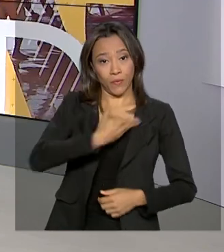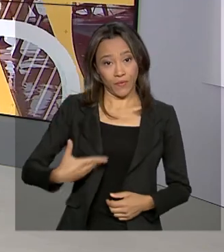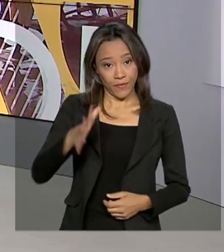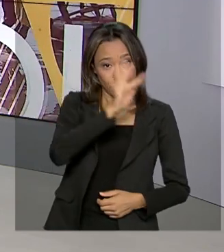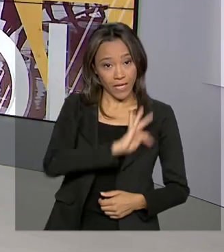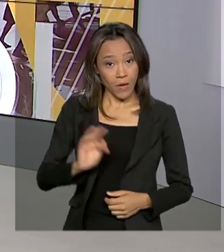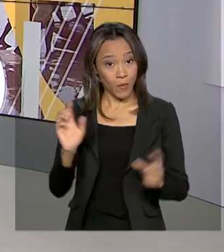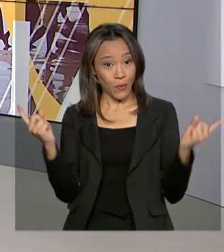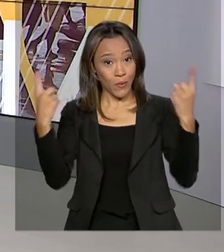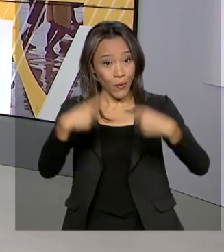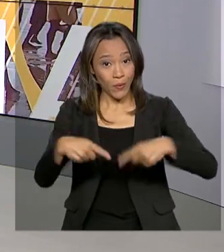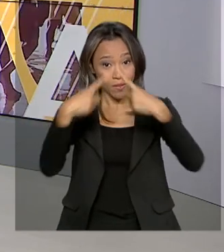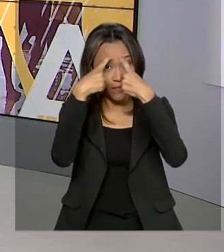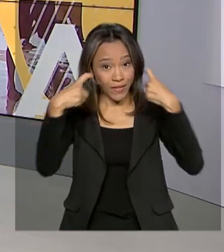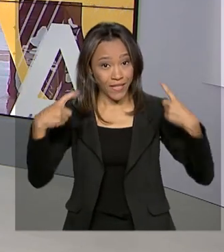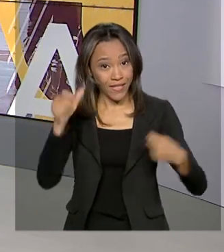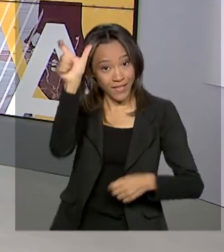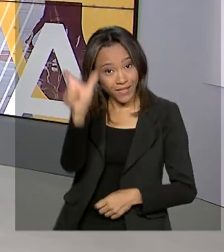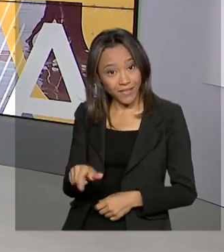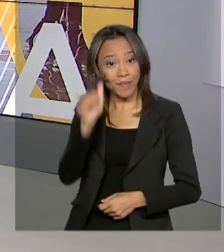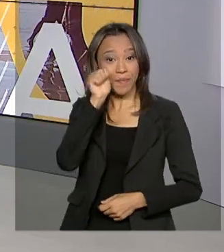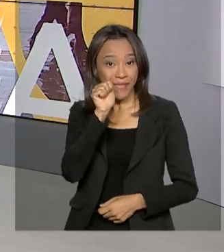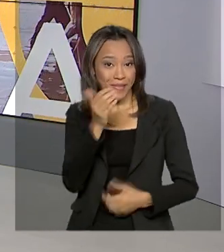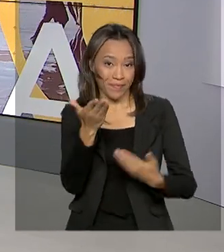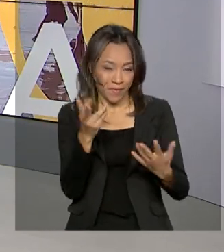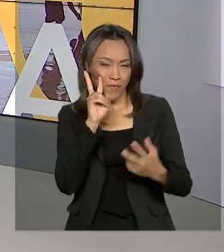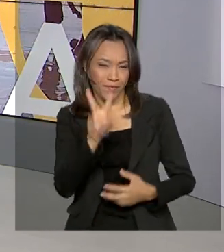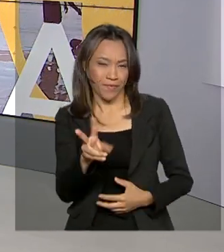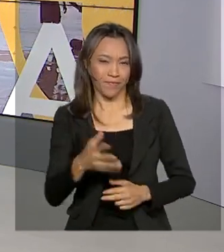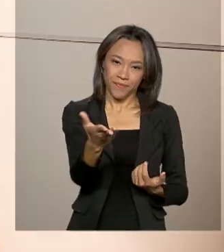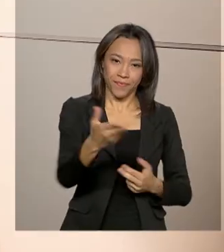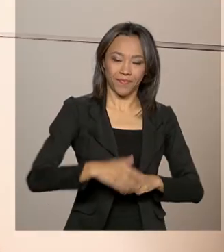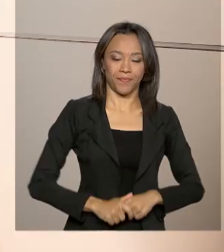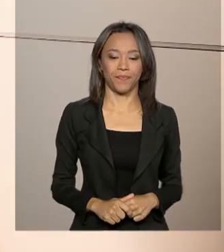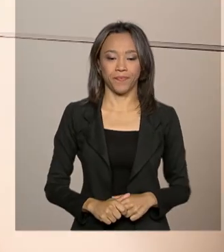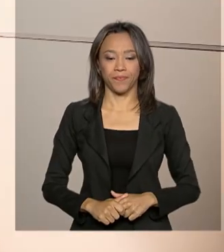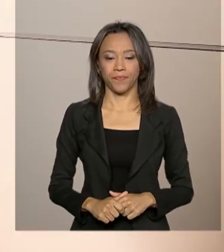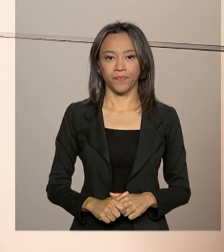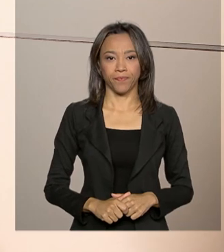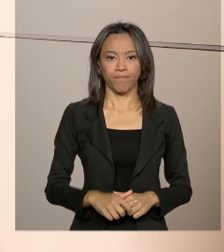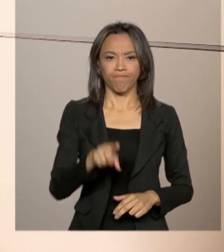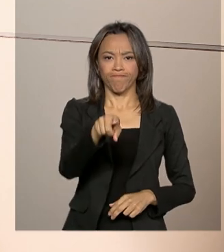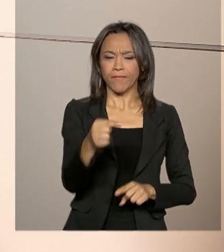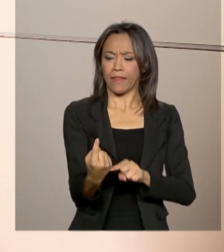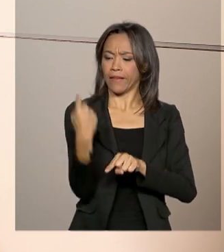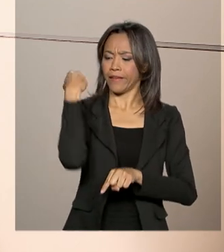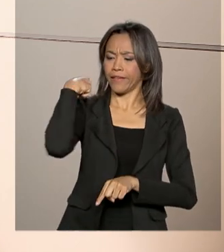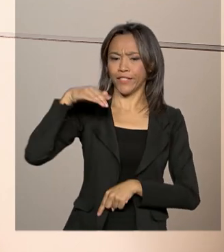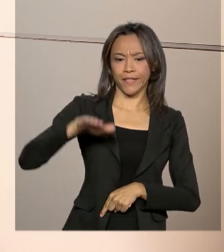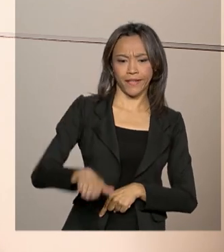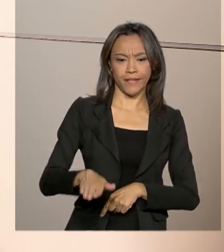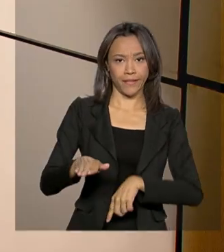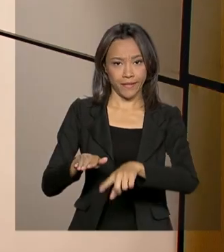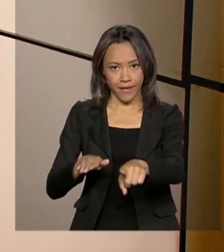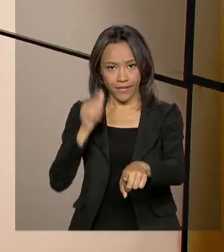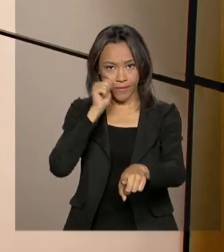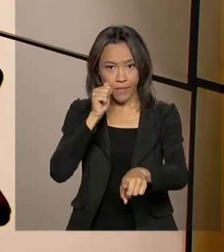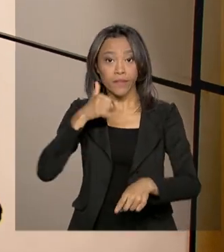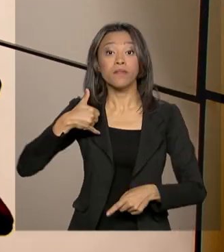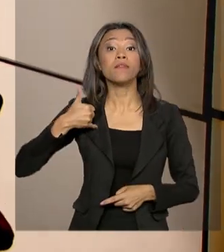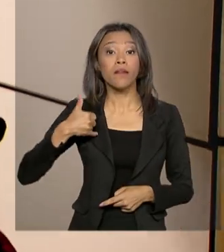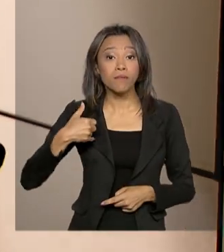para combater a violência contra a mulher. Confira. Desde criança, esta mulher, que hoje tem